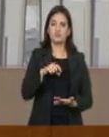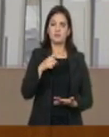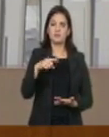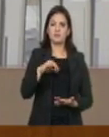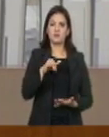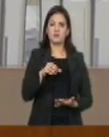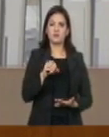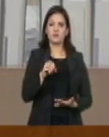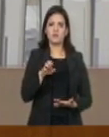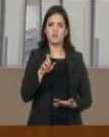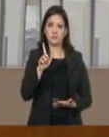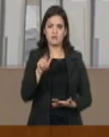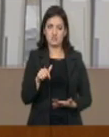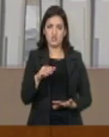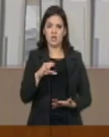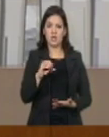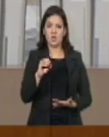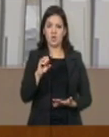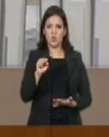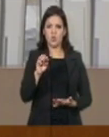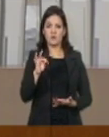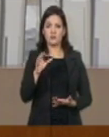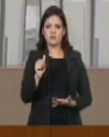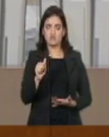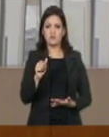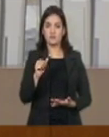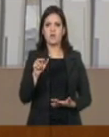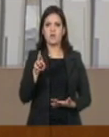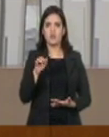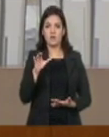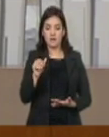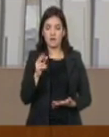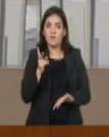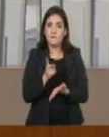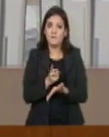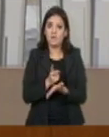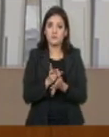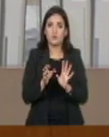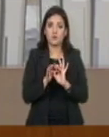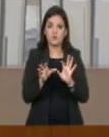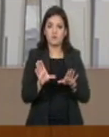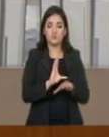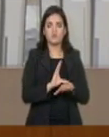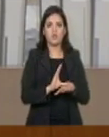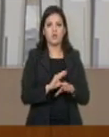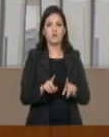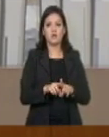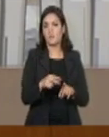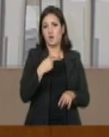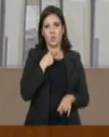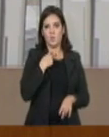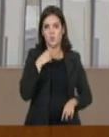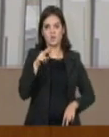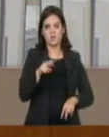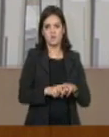infiel, mesmo com autorização da Carta Constitucional Brasileira, também não poderia ser preso,